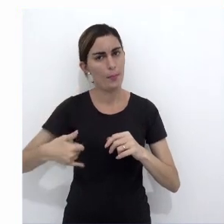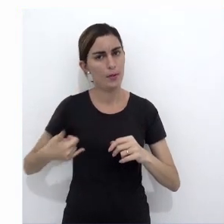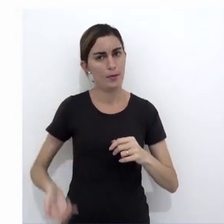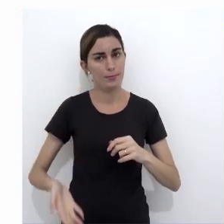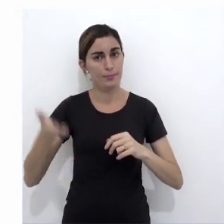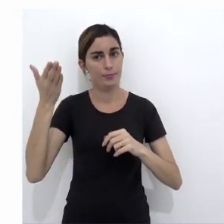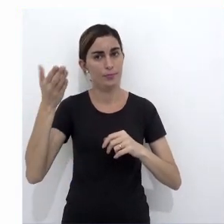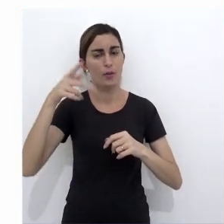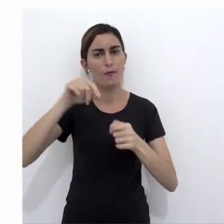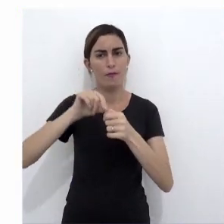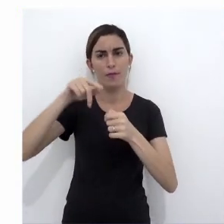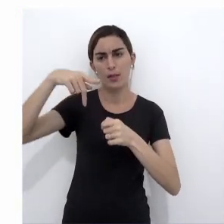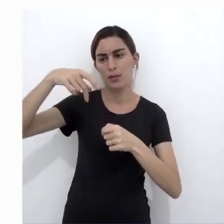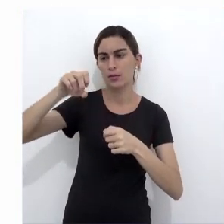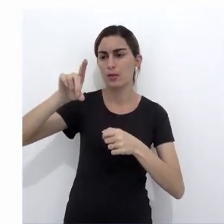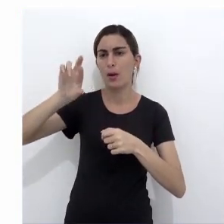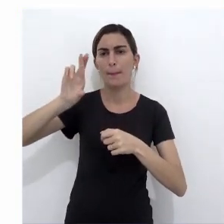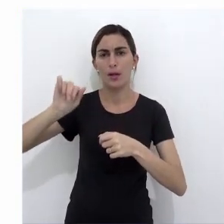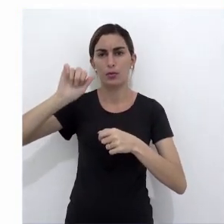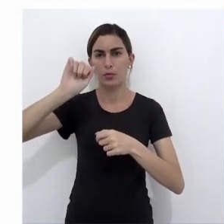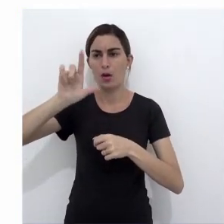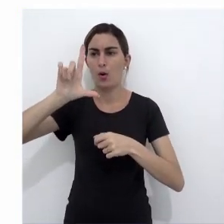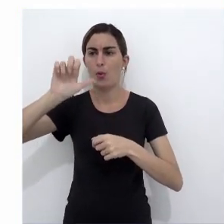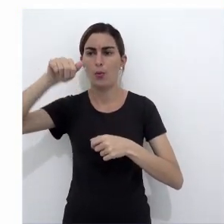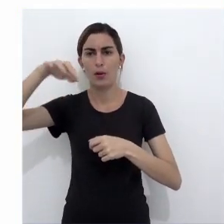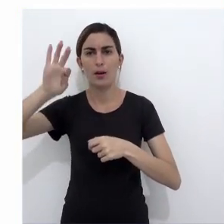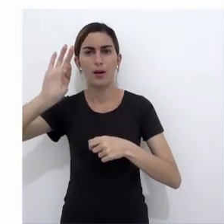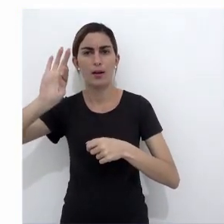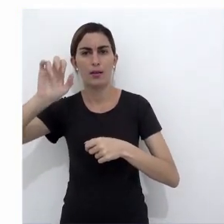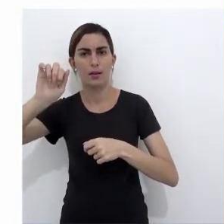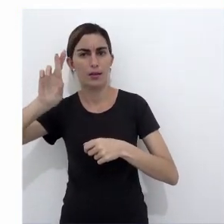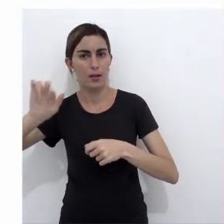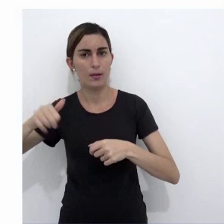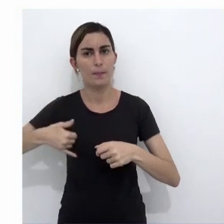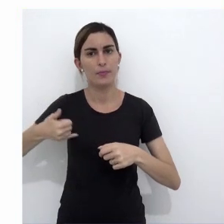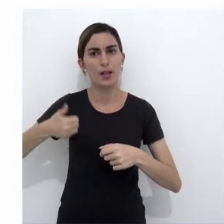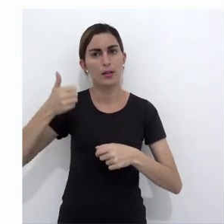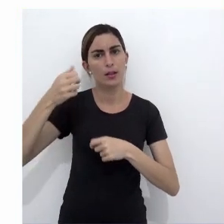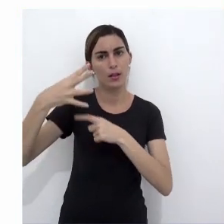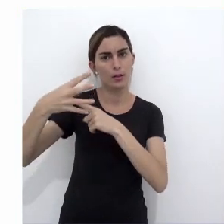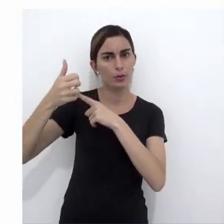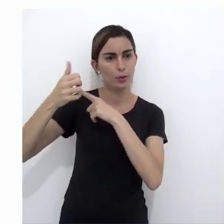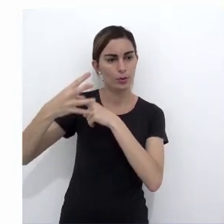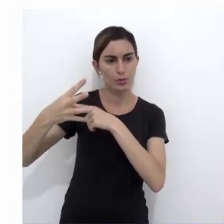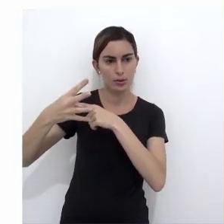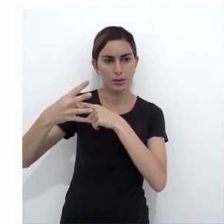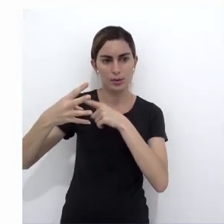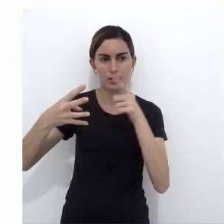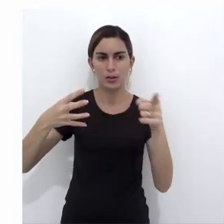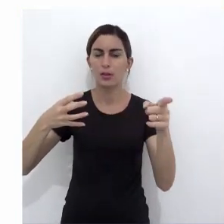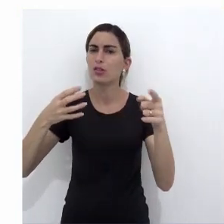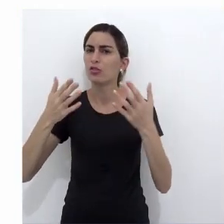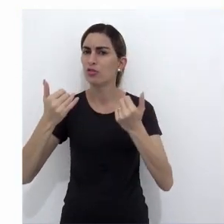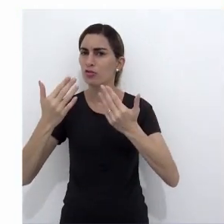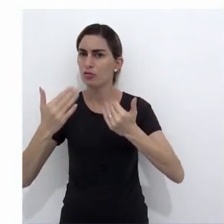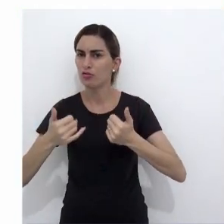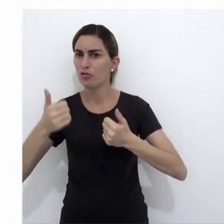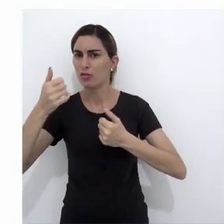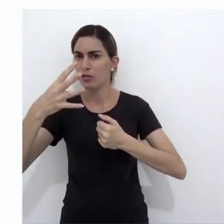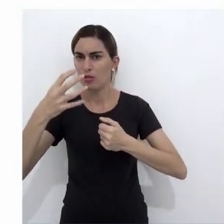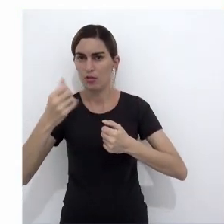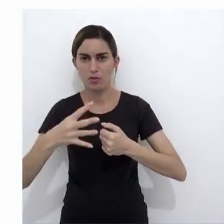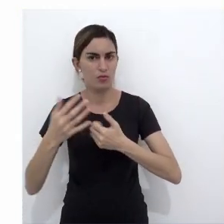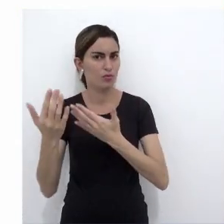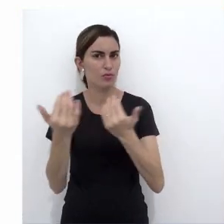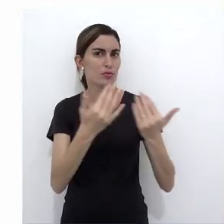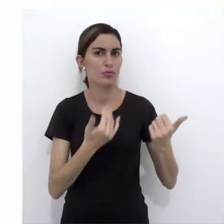com que Pedro de Alcântara, que estava ali apenas com 14 anos de idade, né? Ainda na idade de